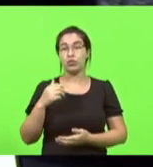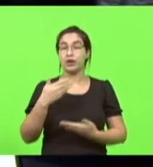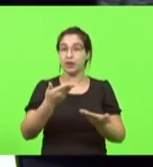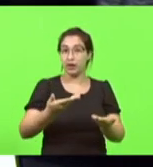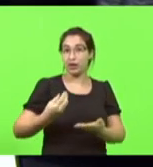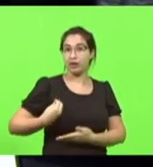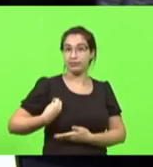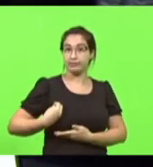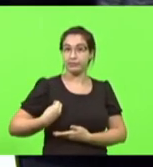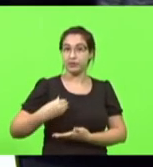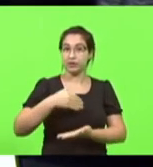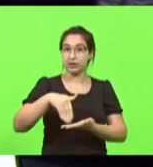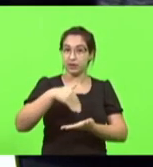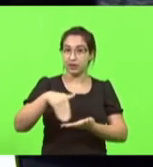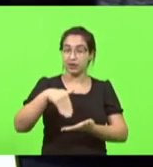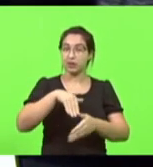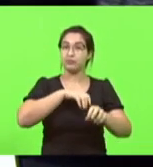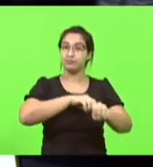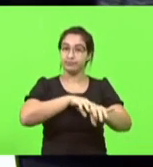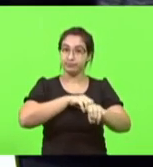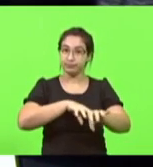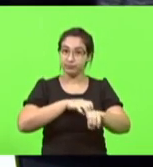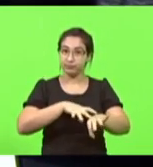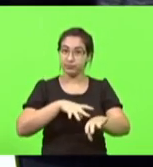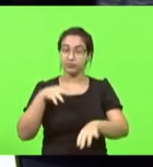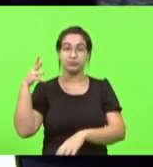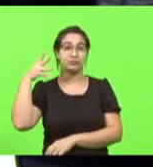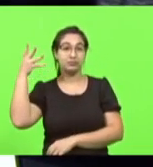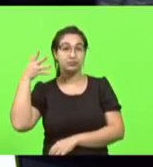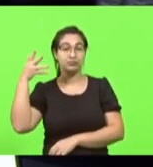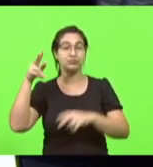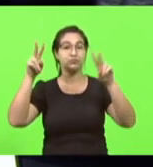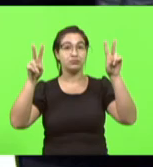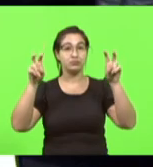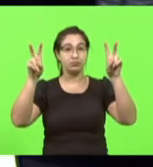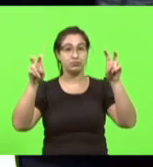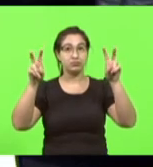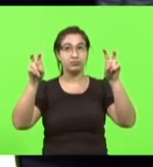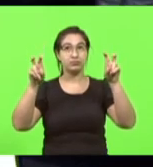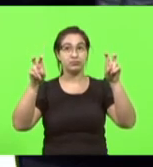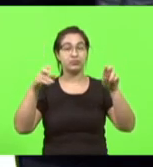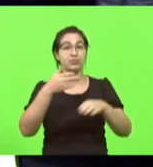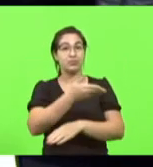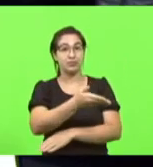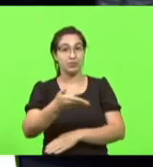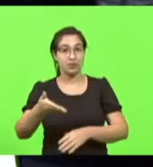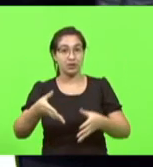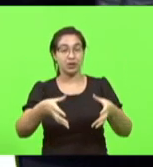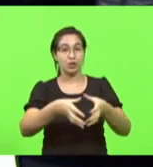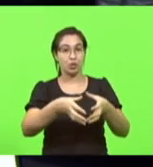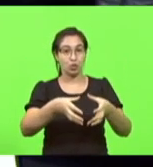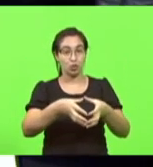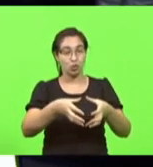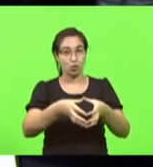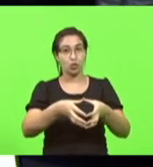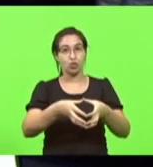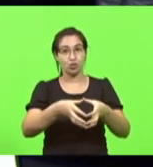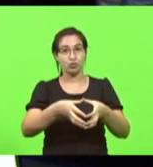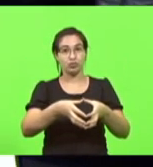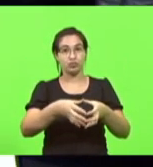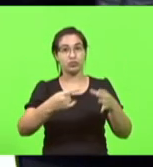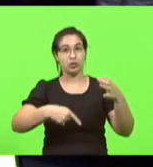da Educação, que falará aos membros da comissão, mas está estendido o convite a todos e